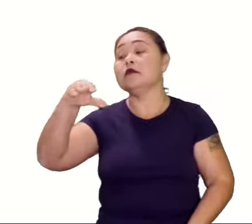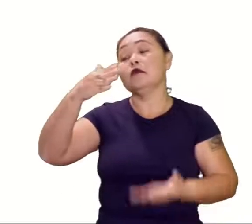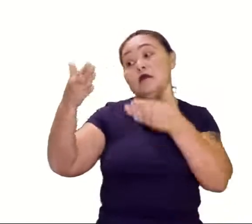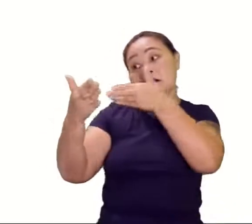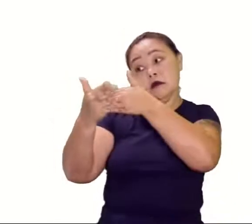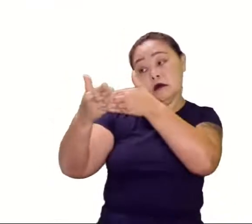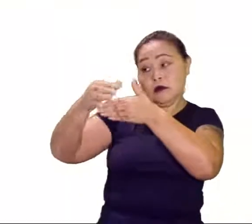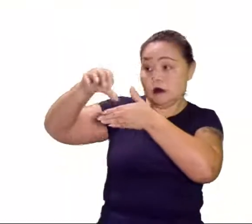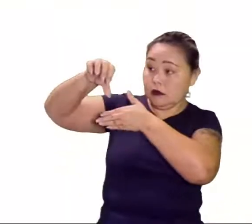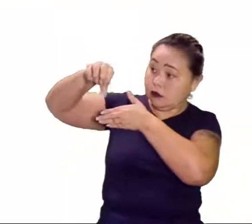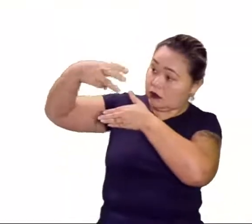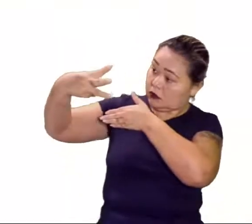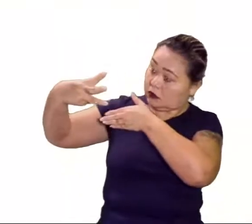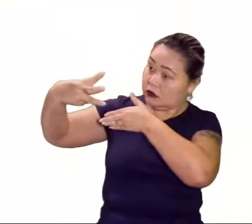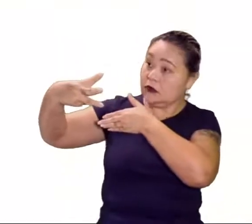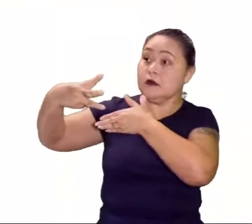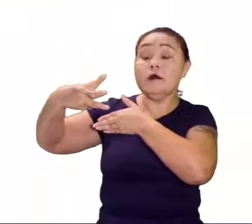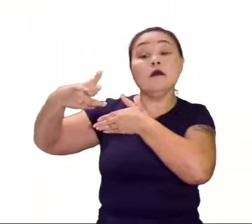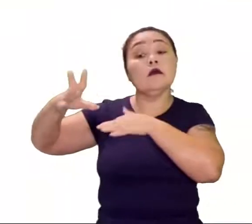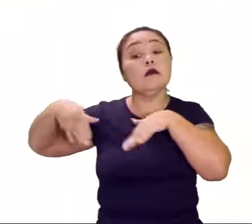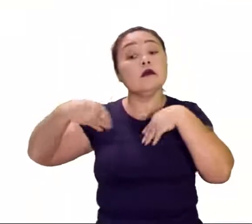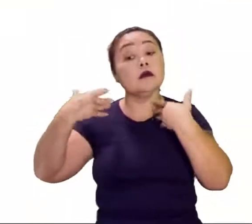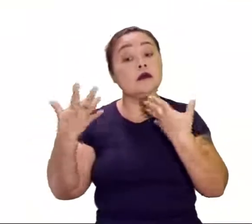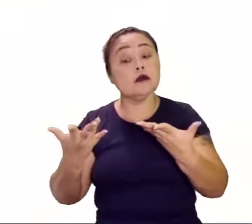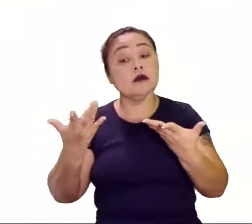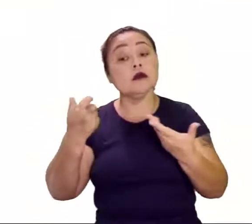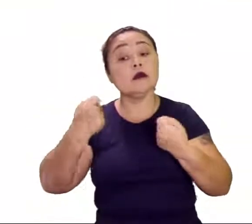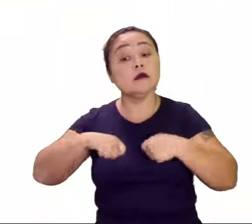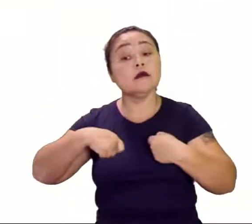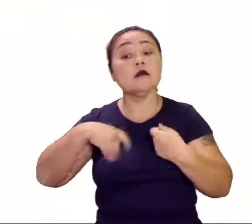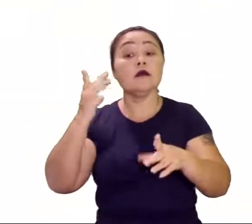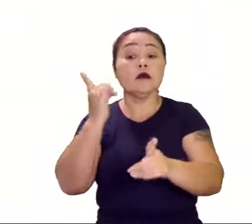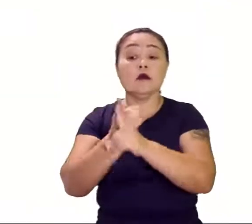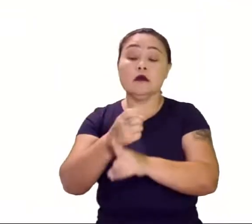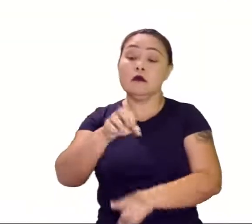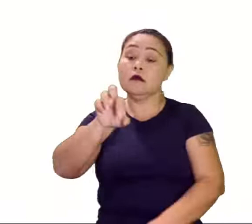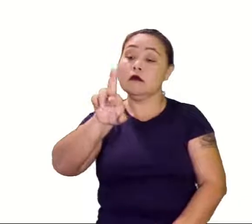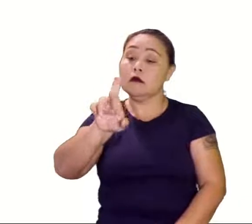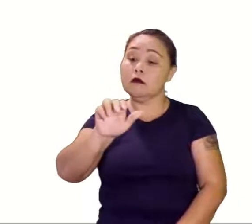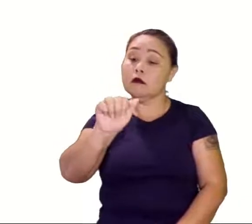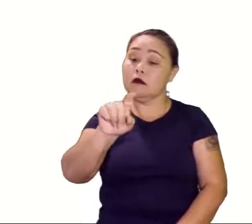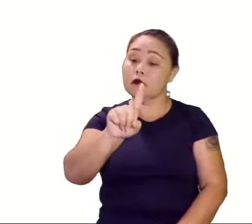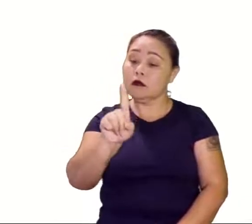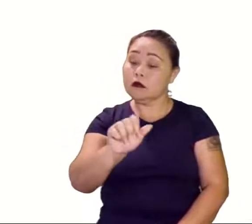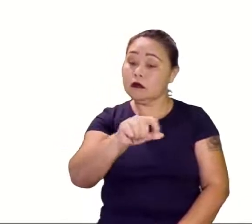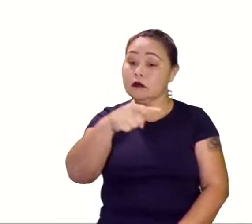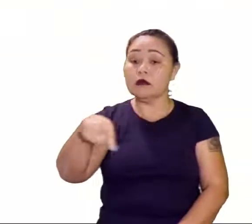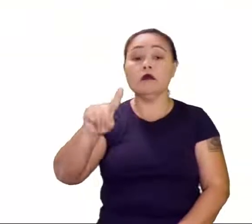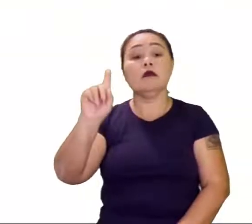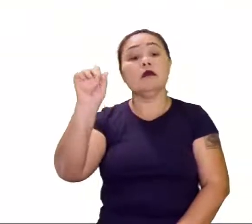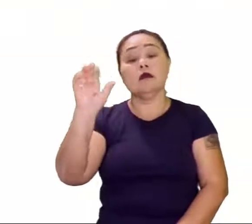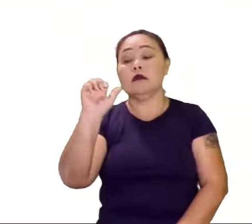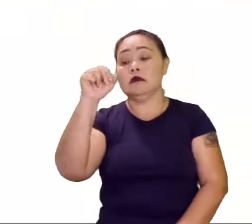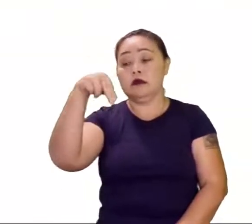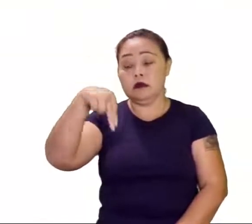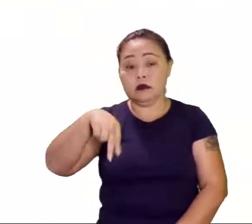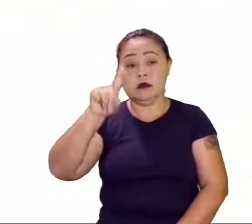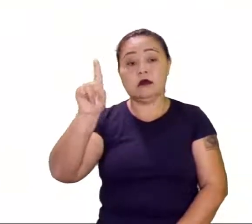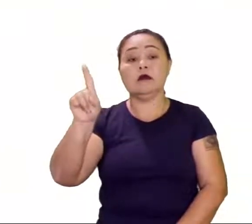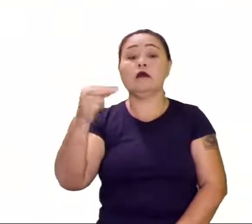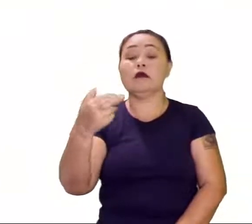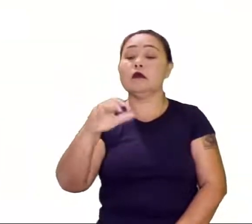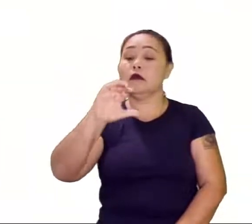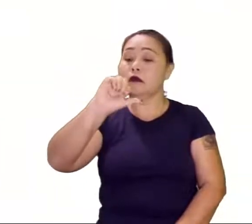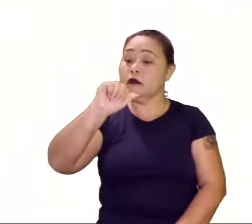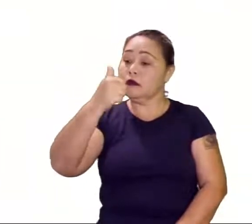no 93. Para isso eu preciso saber a razão também, não preciso? Sim. Então vamos lá. A n é igual a